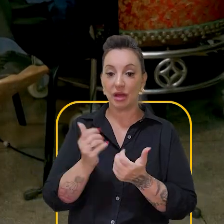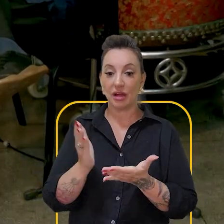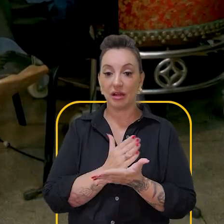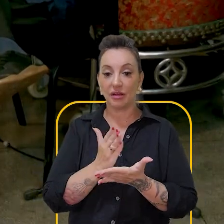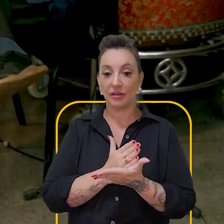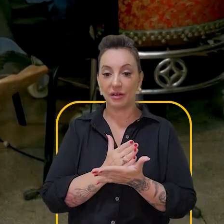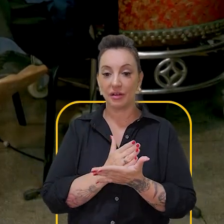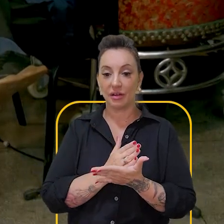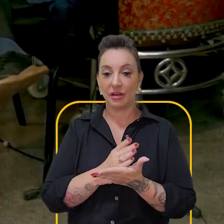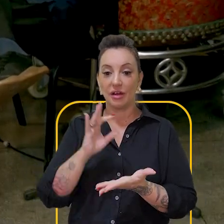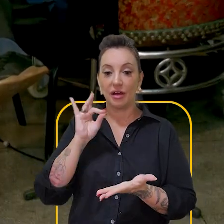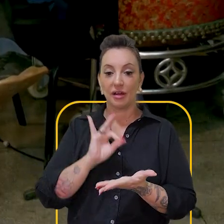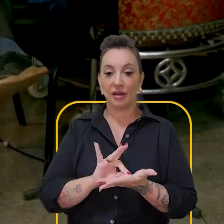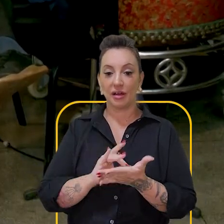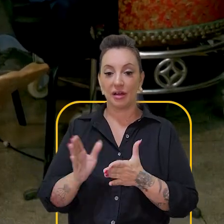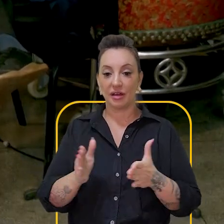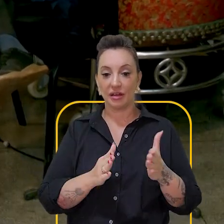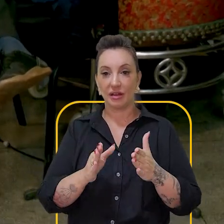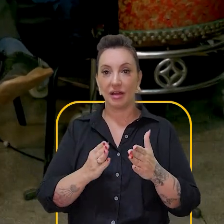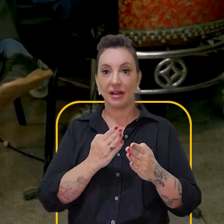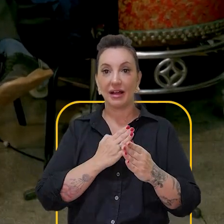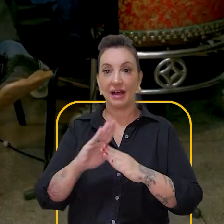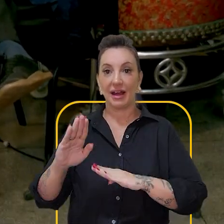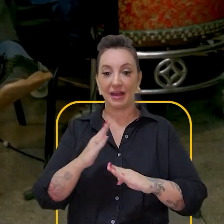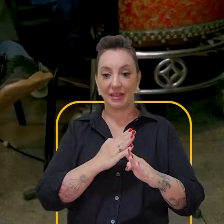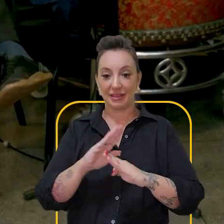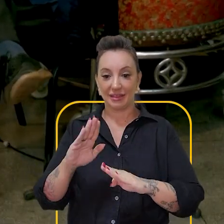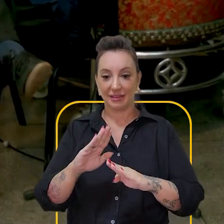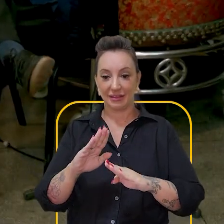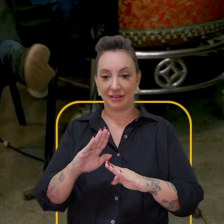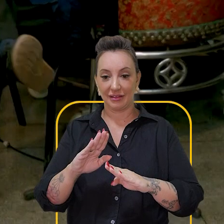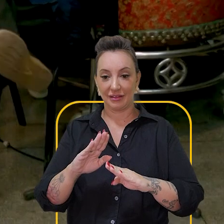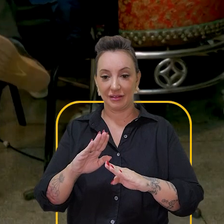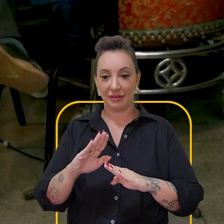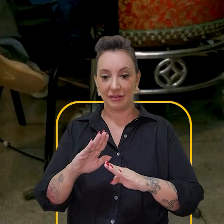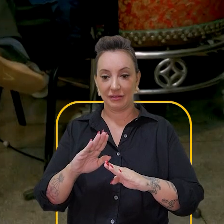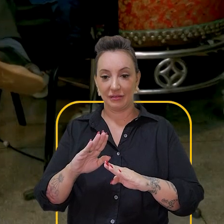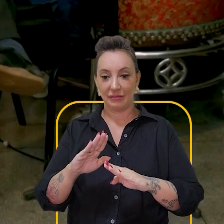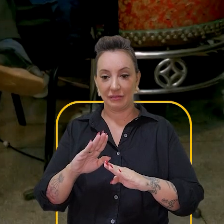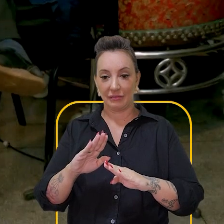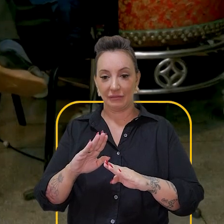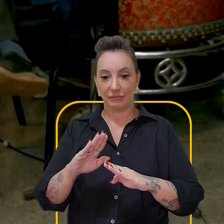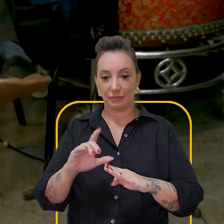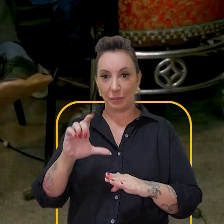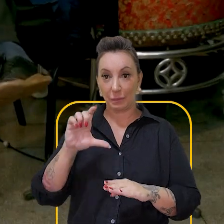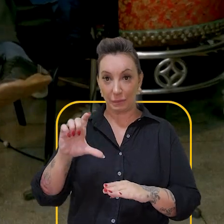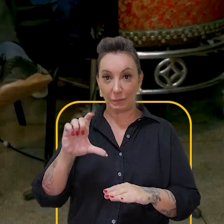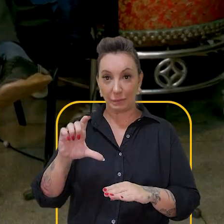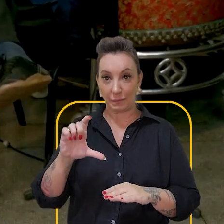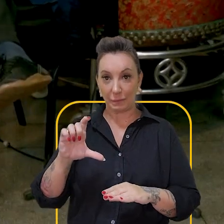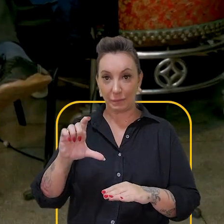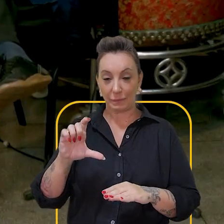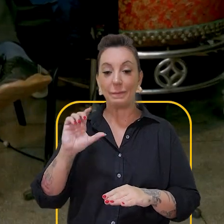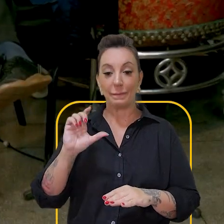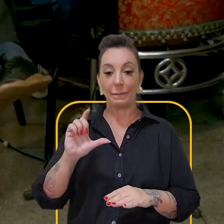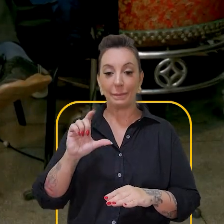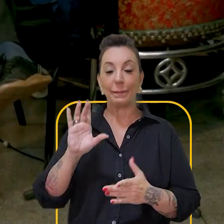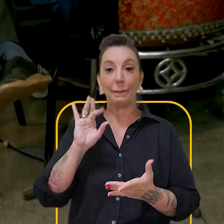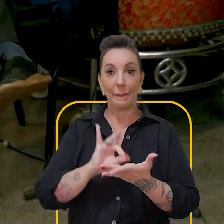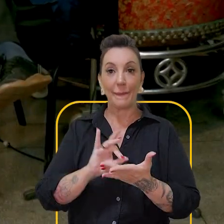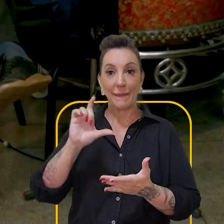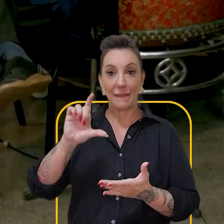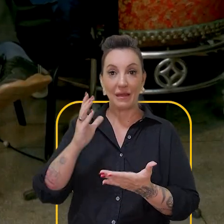vermelha Ah o grossão grossão o verdadeiro caminho do karatê E aí ele usava umas coisas dali e usava nomes